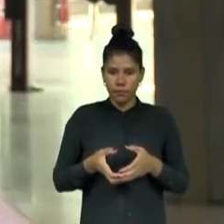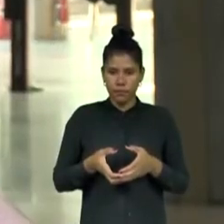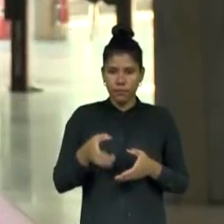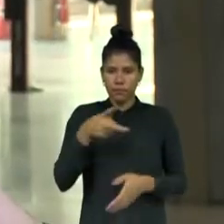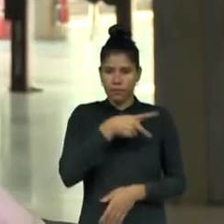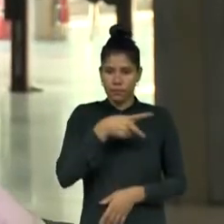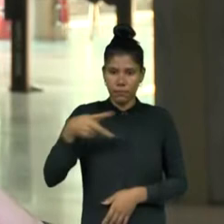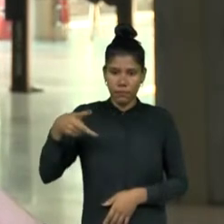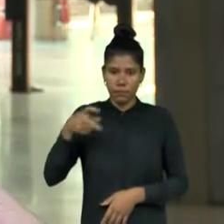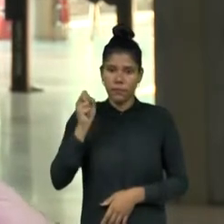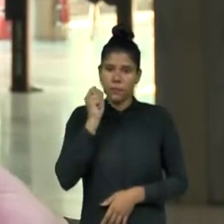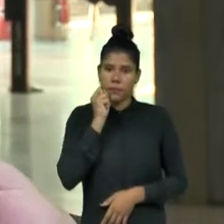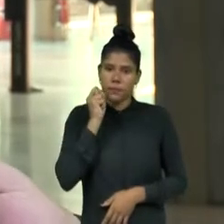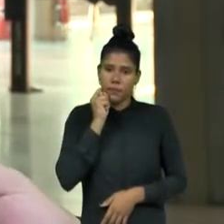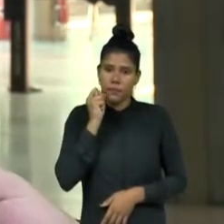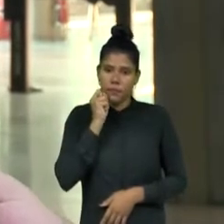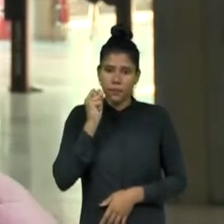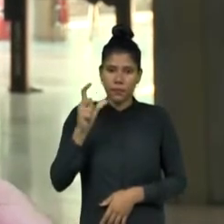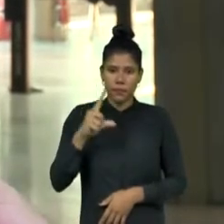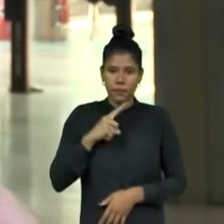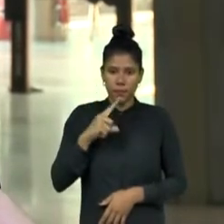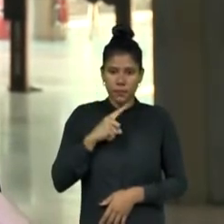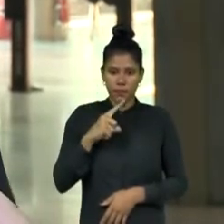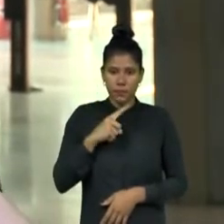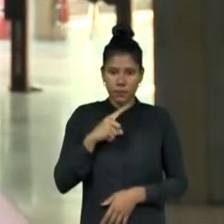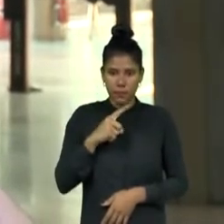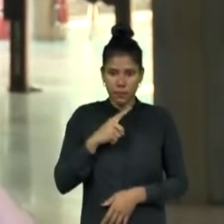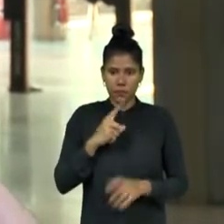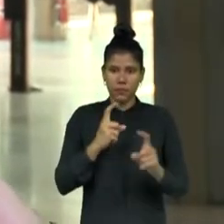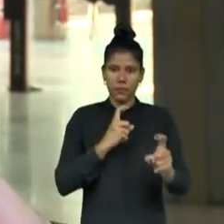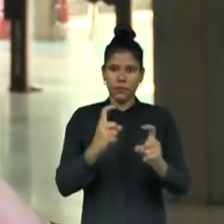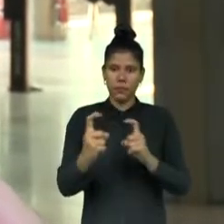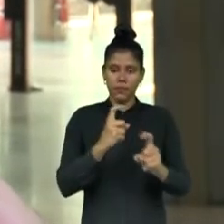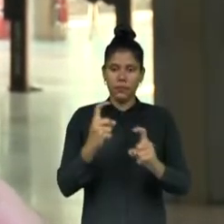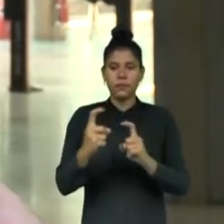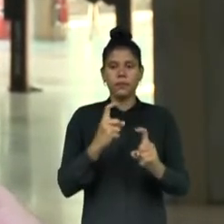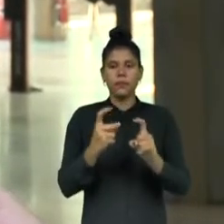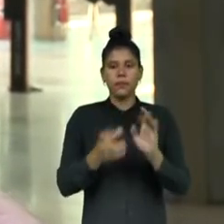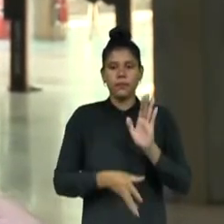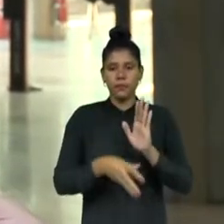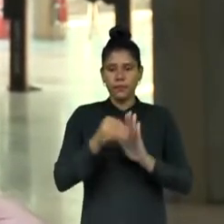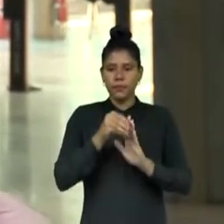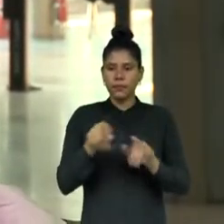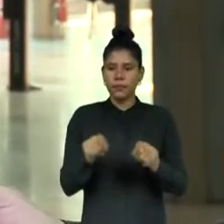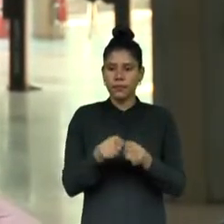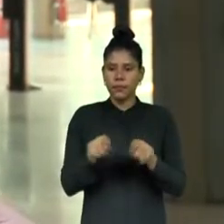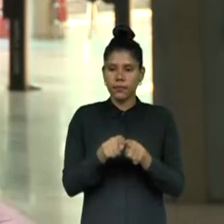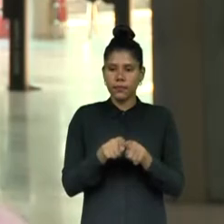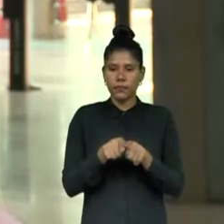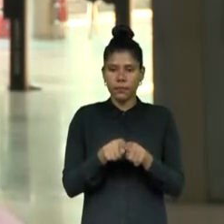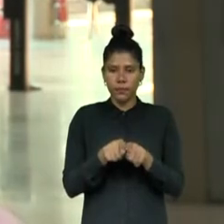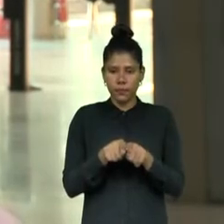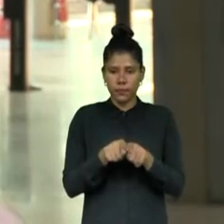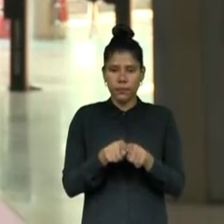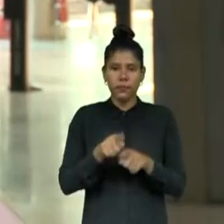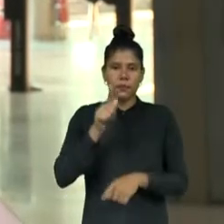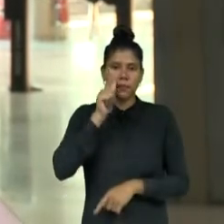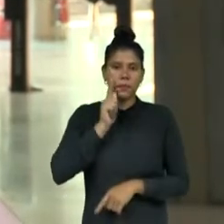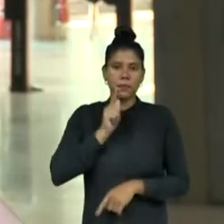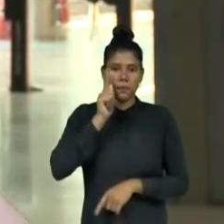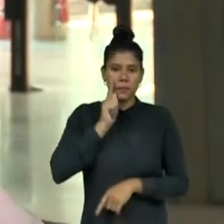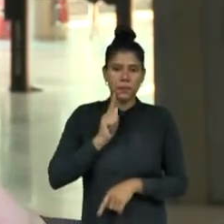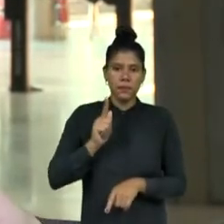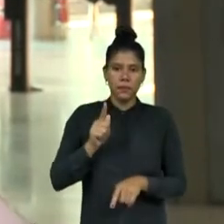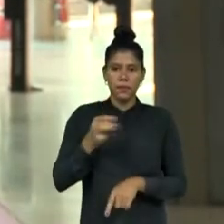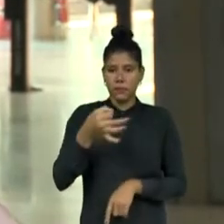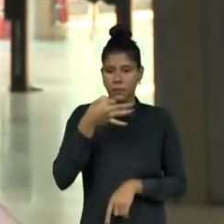Sérgio Aguiar, submeteu a matéria e as emendas à discussão e votação no pleno. O deputado Queiroz Filho deu parecer